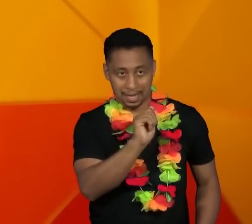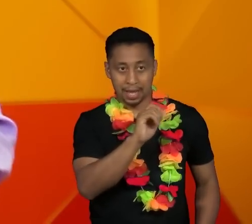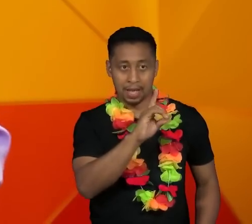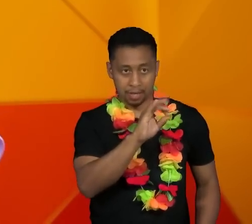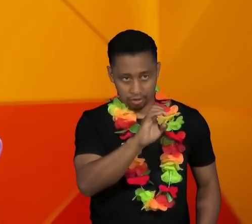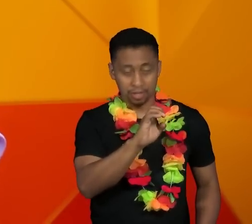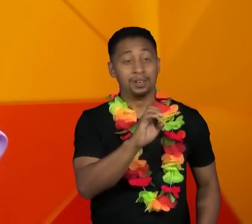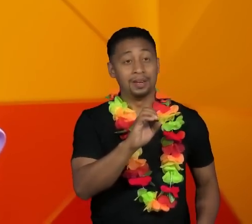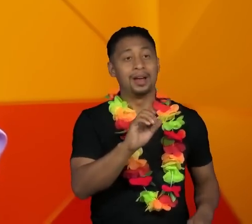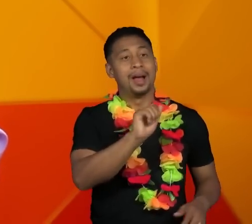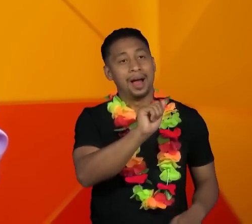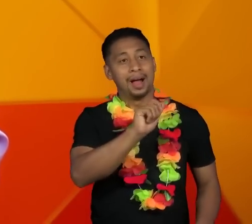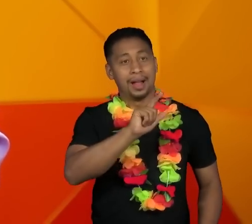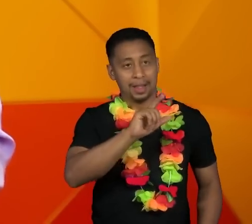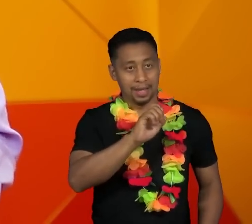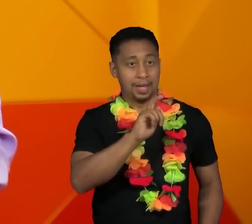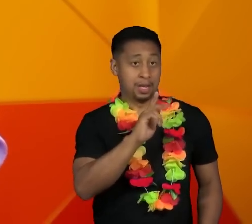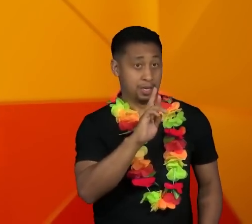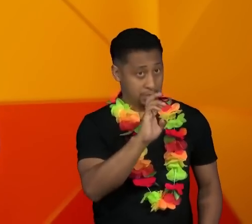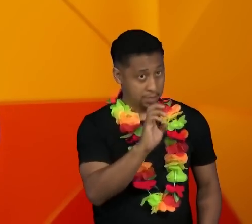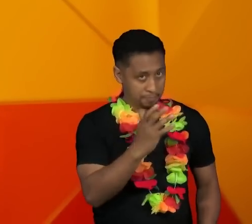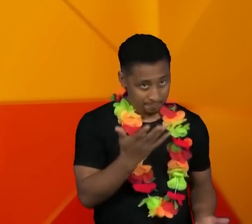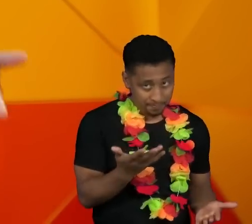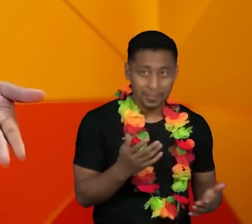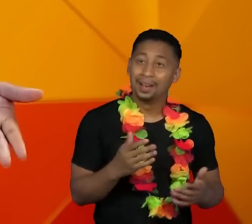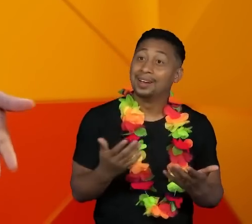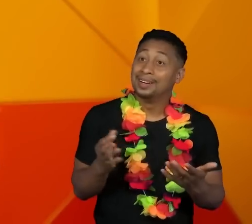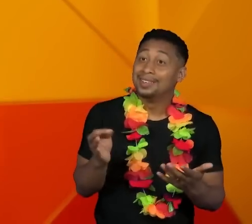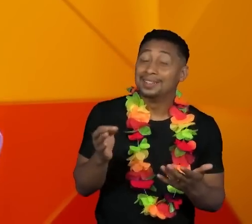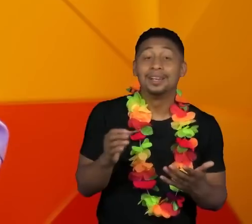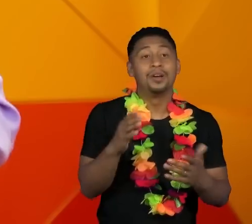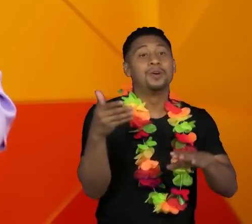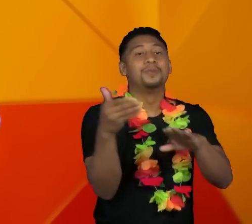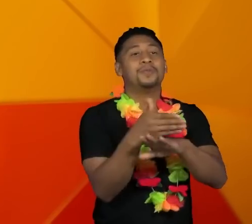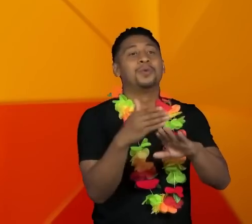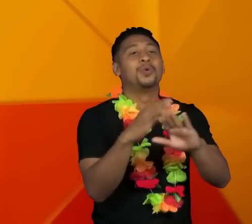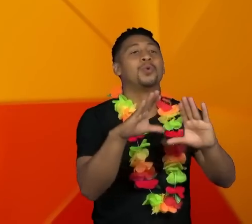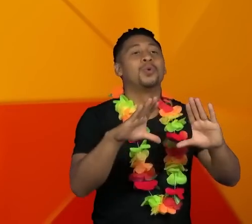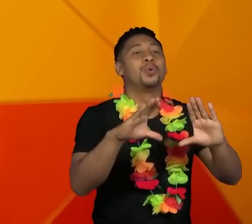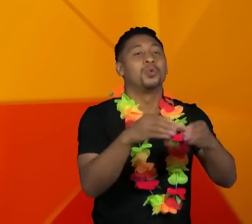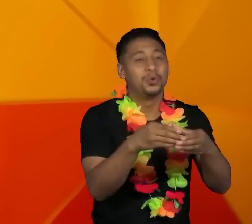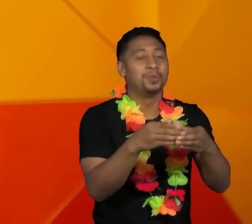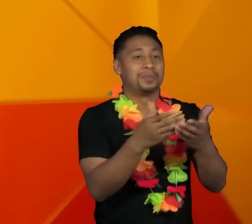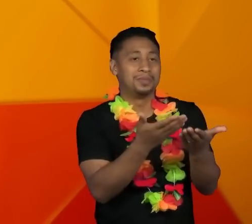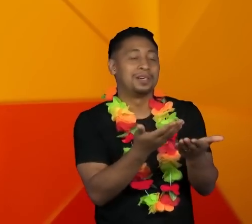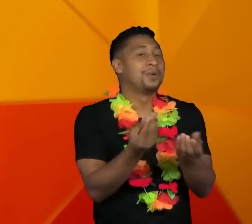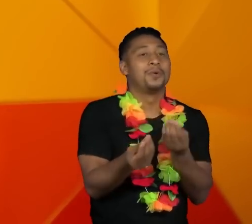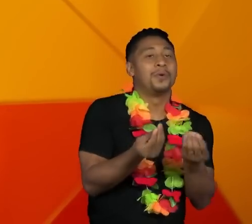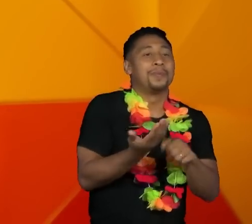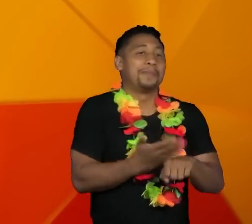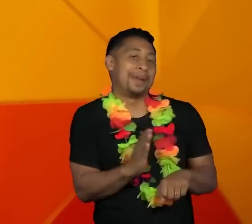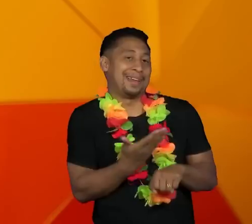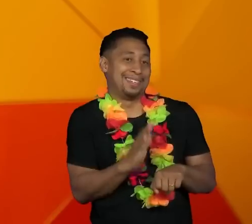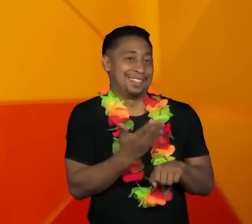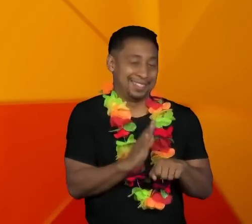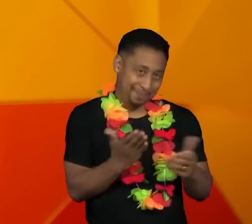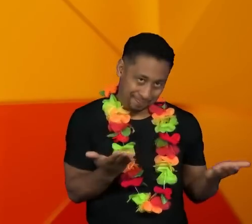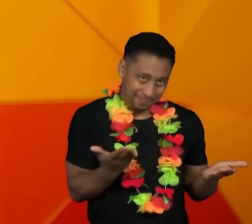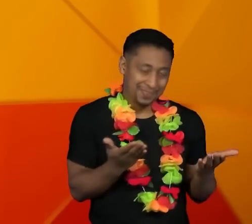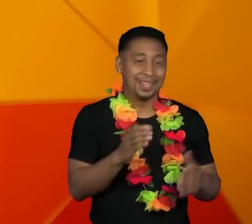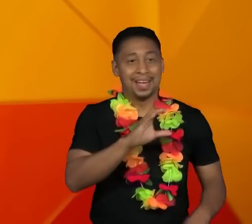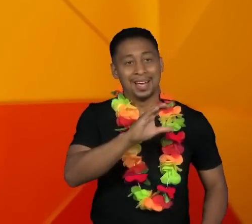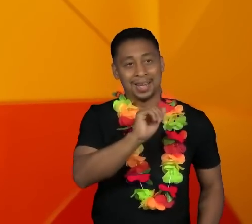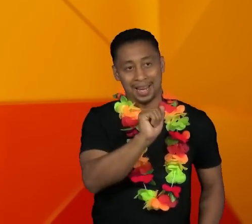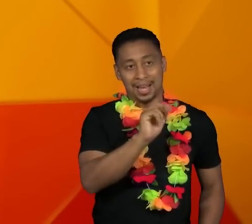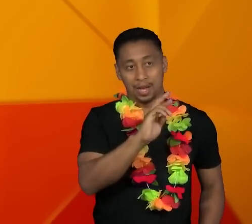fomos no primeiro ensaio técnico dessa escola, que é aqui de São Paulo, para acompanhar a Joyce Carolina. Ela cresceu ali na escola,